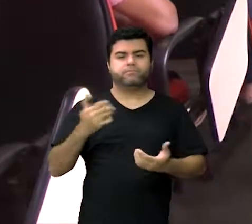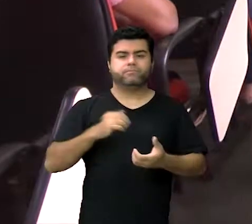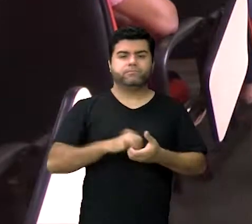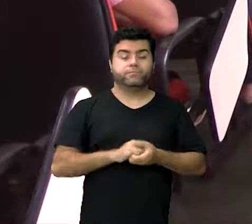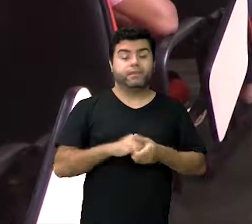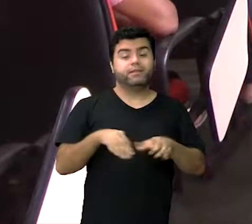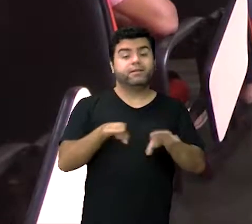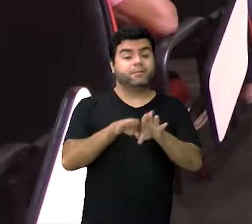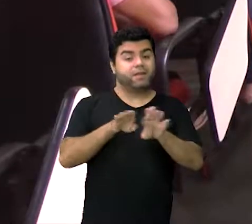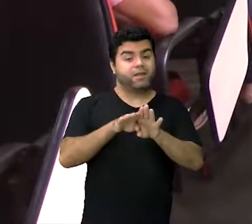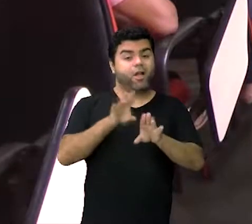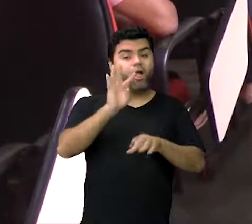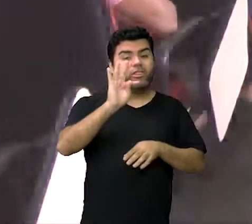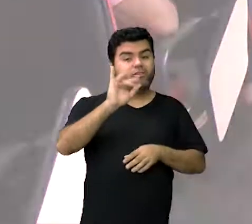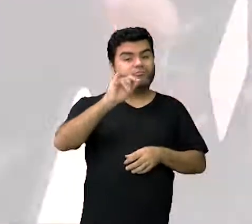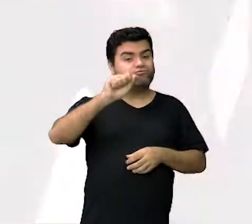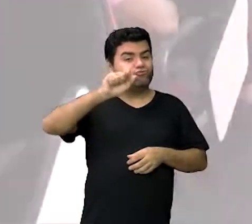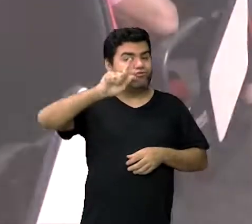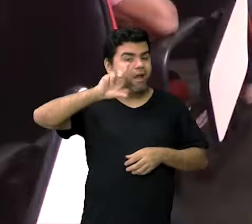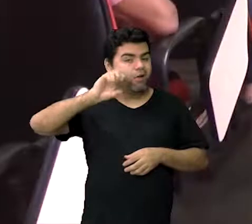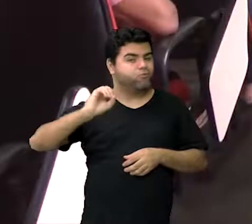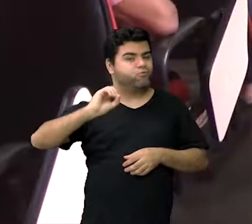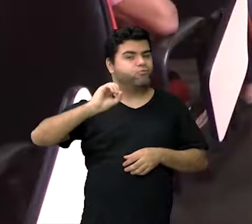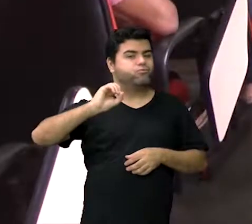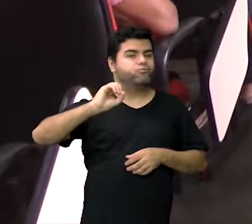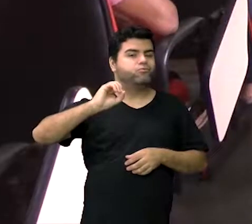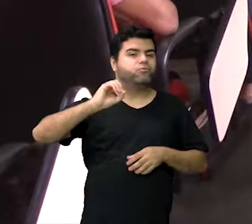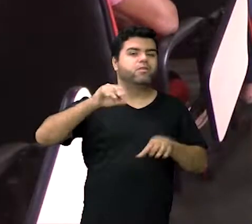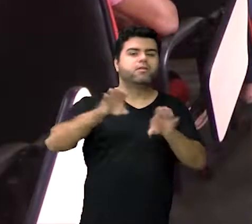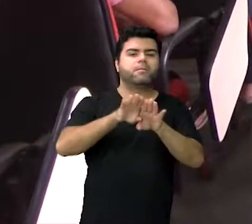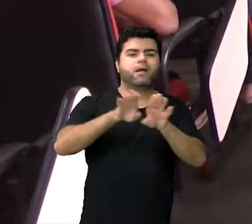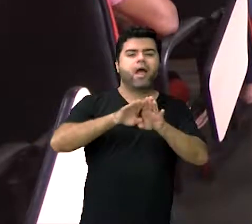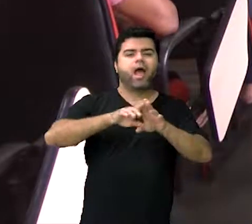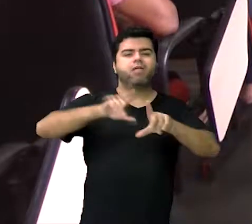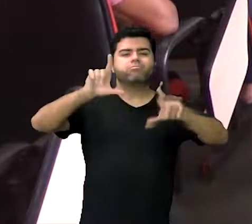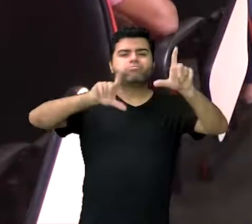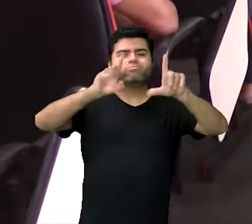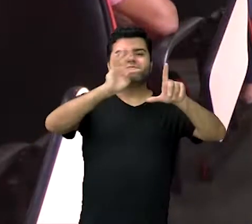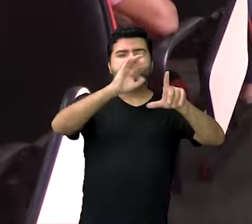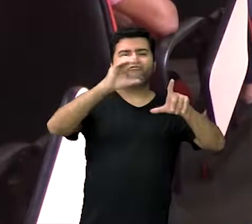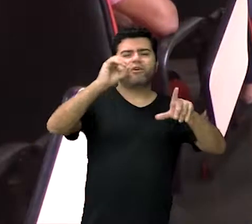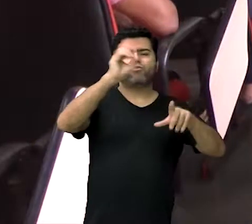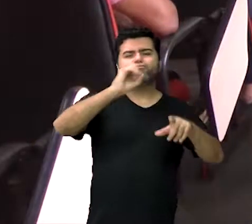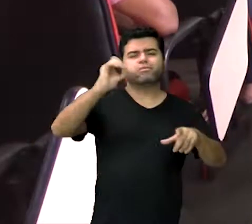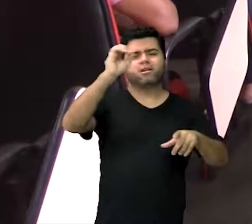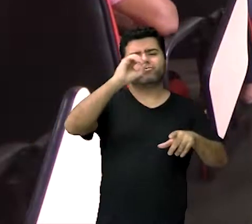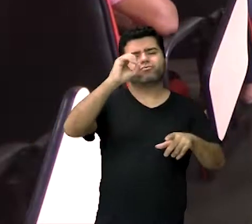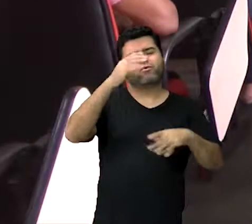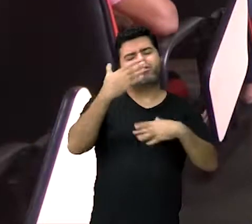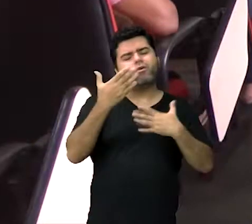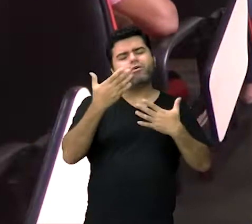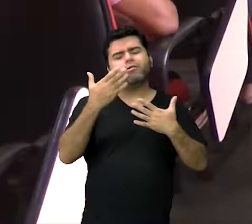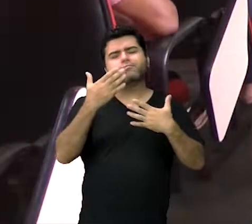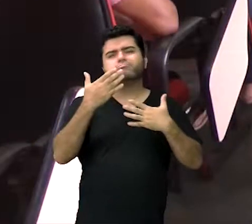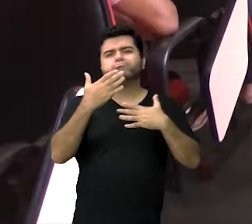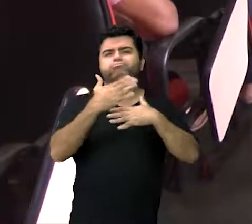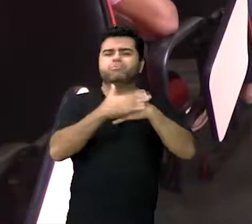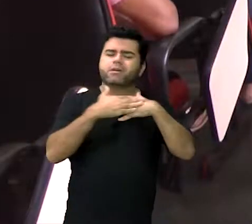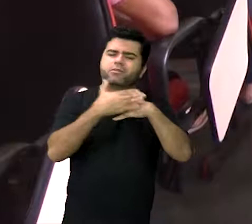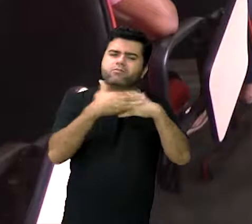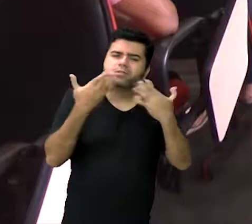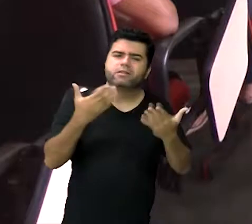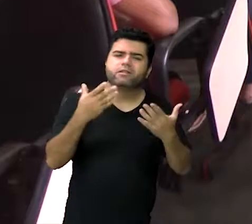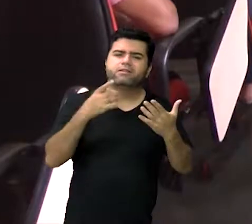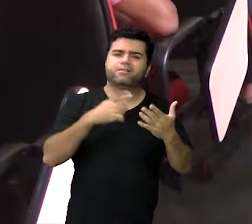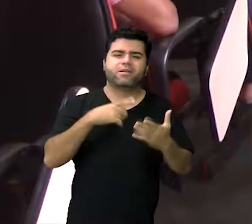Thiago, né? Não posso deixar de falar do Thiago. TV Osasco, olha o carinho que vocês... Não é à toa que a TV Osasco